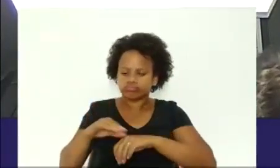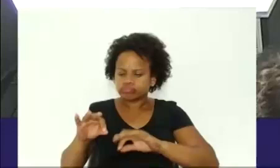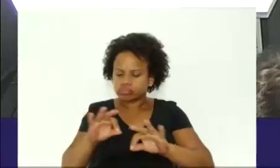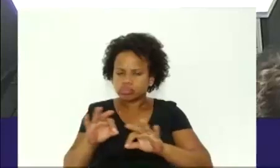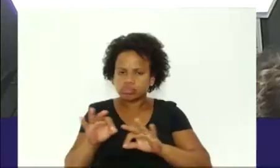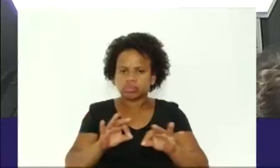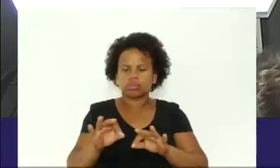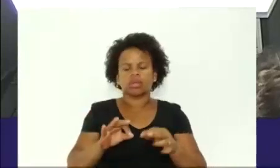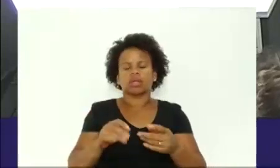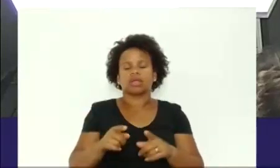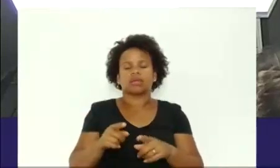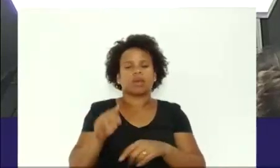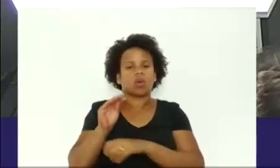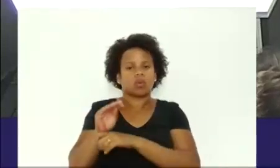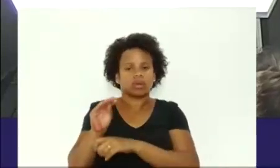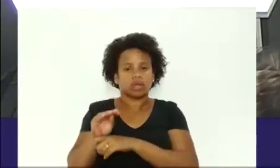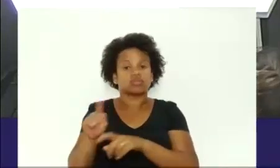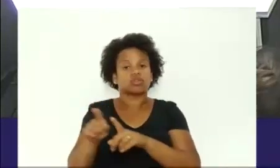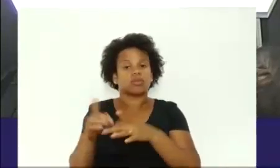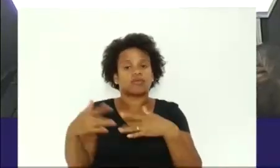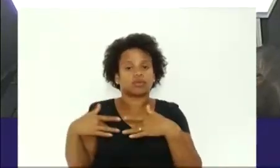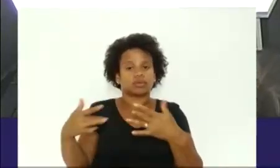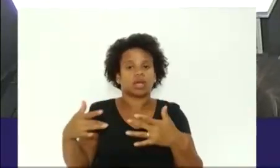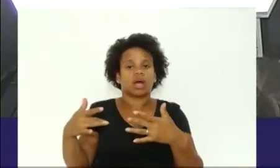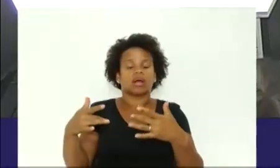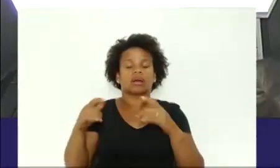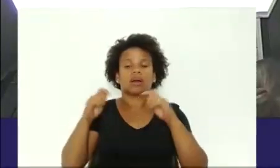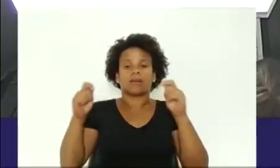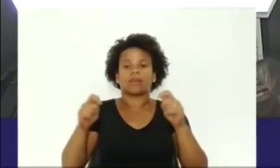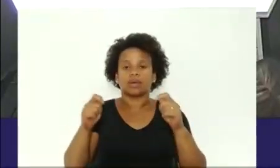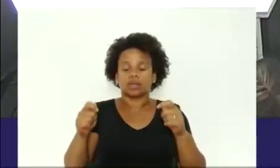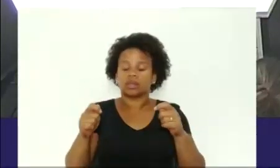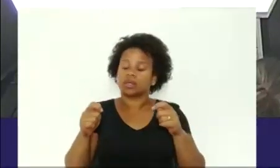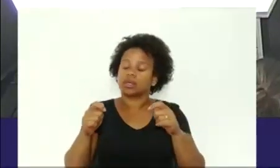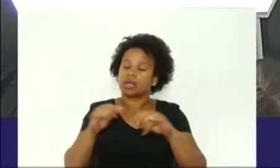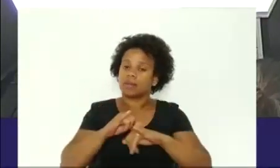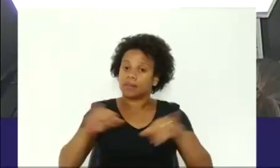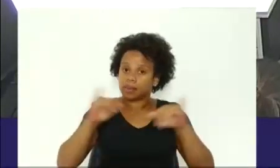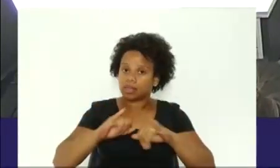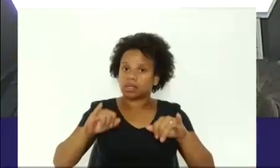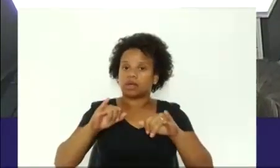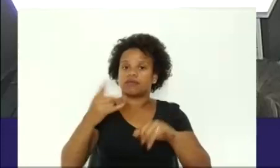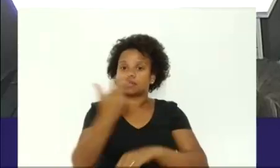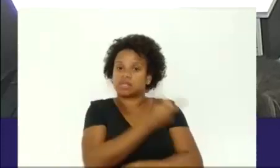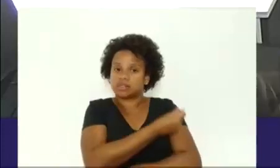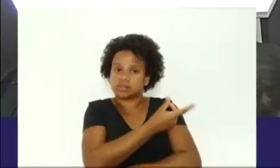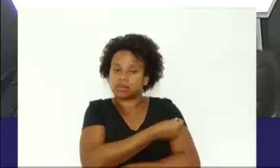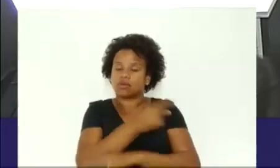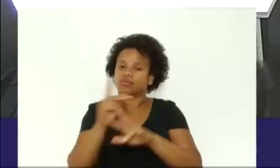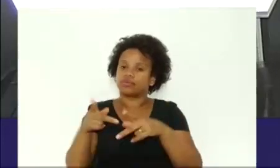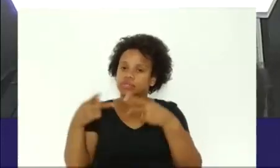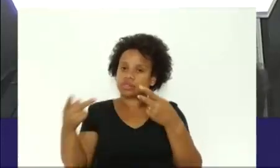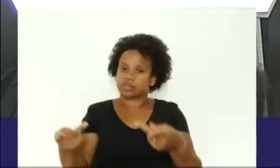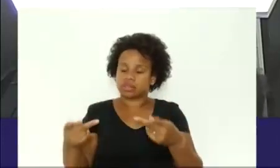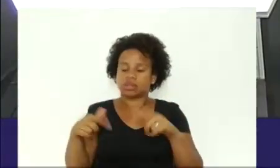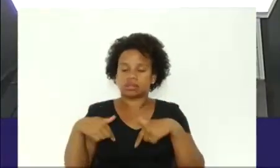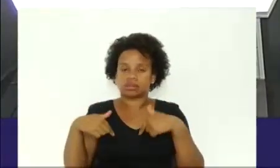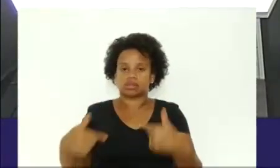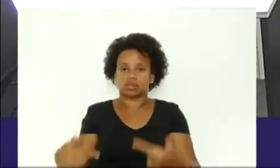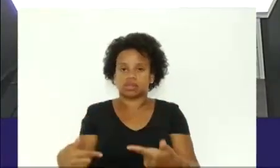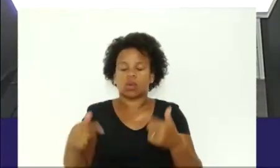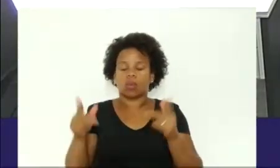também como voluntária de campanhas de vacinação, visitas e ações de humanização. Ainda atua como